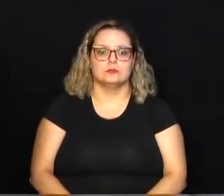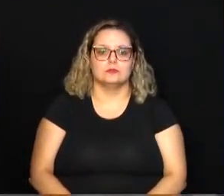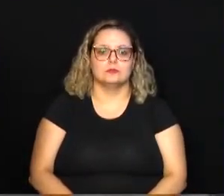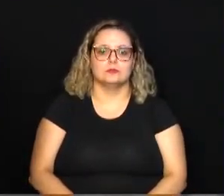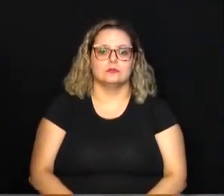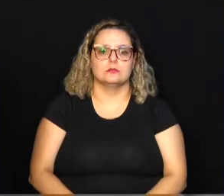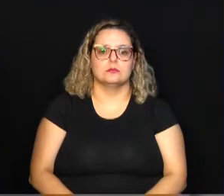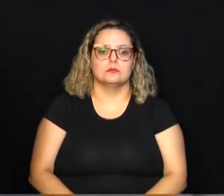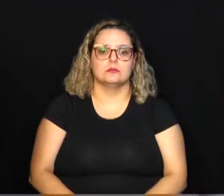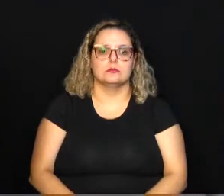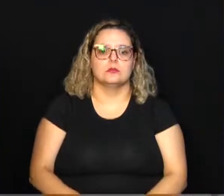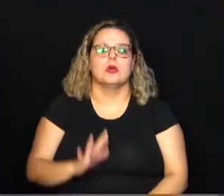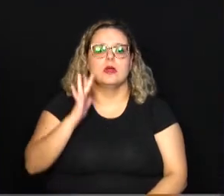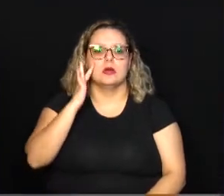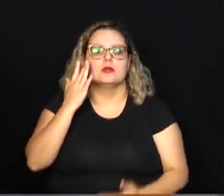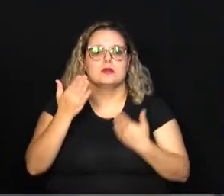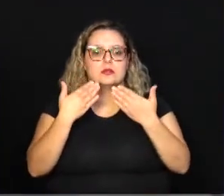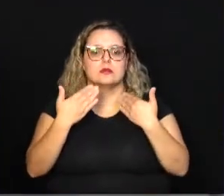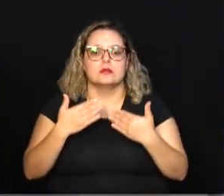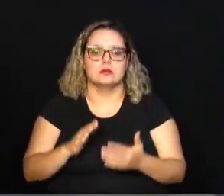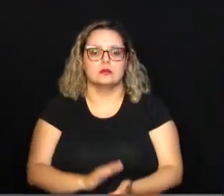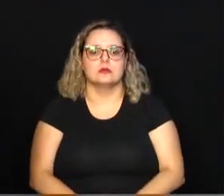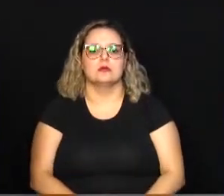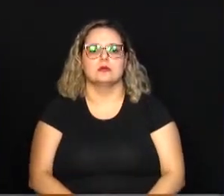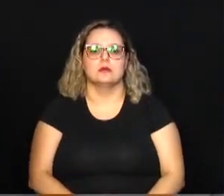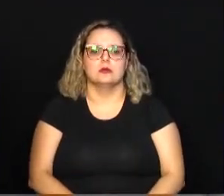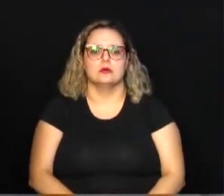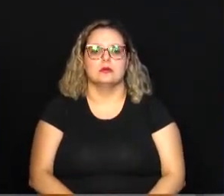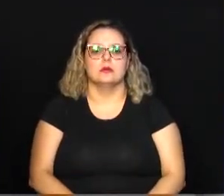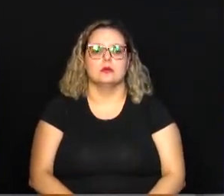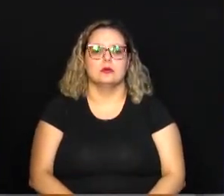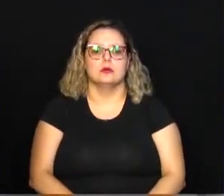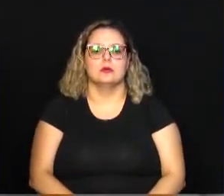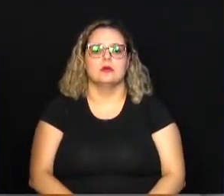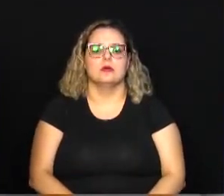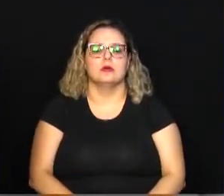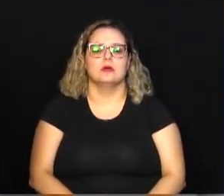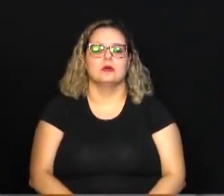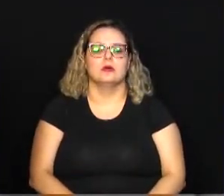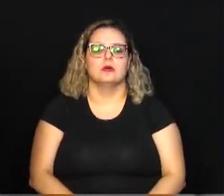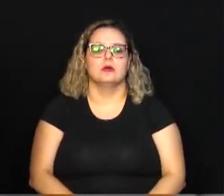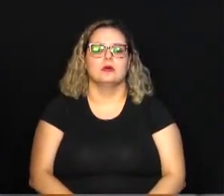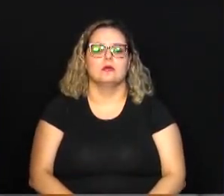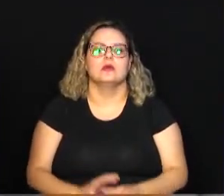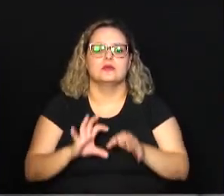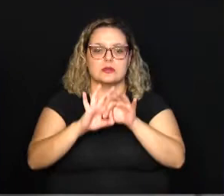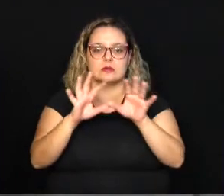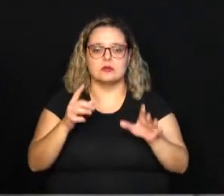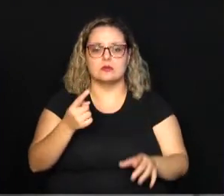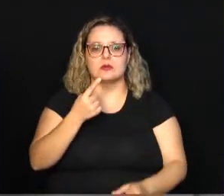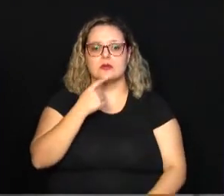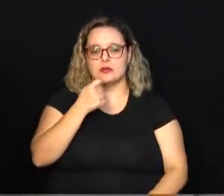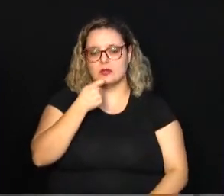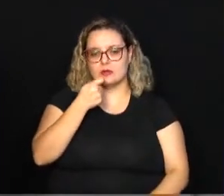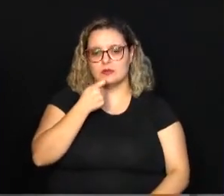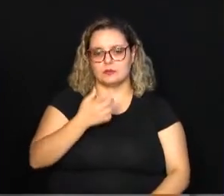achei que você queria fazer um comentário sobre isso. Pode dar o som, pode liberar, acho que é o som dela. Na